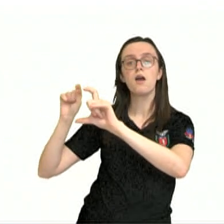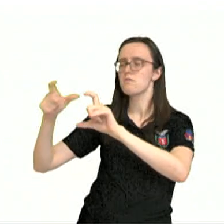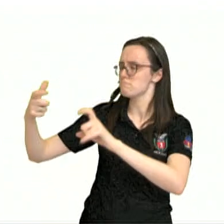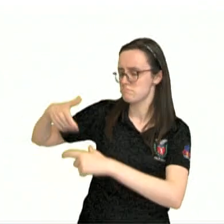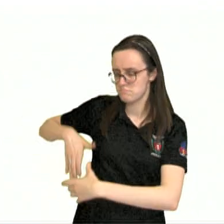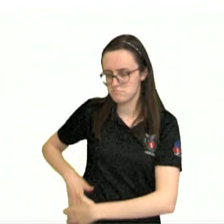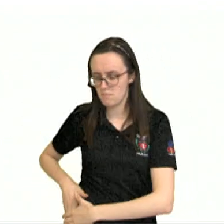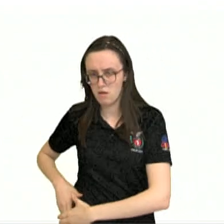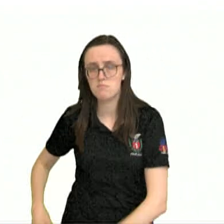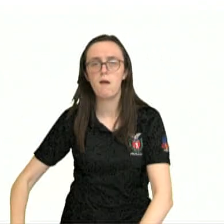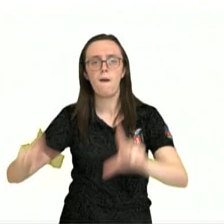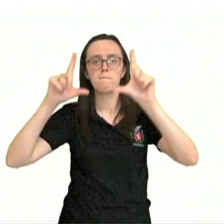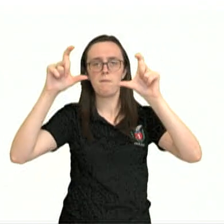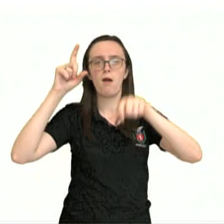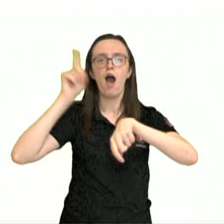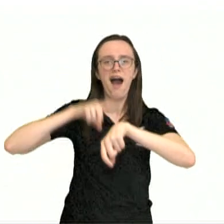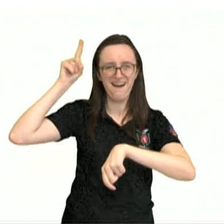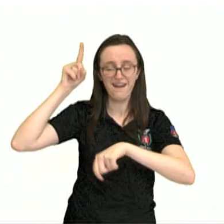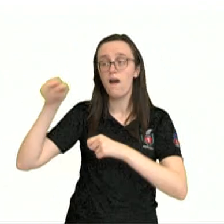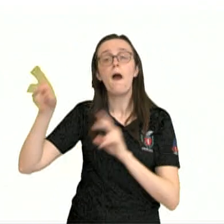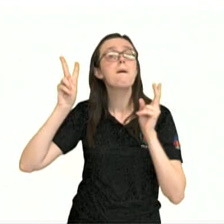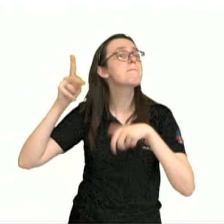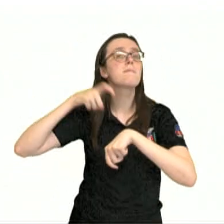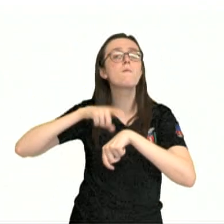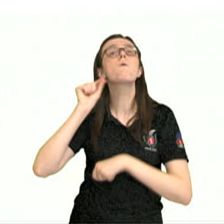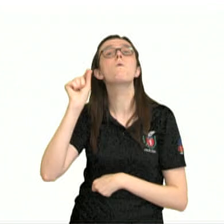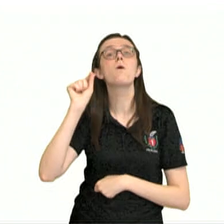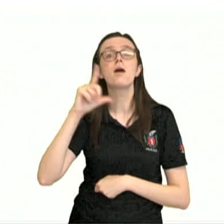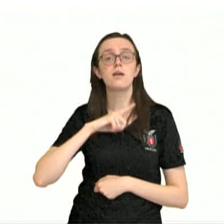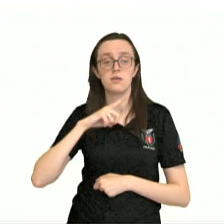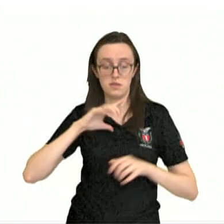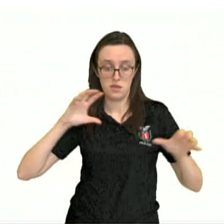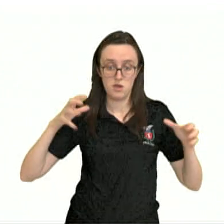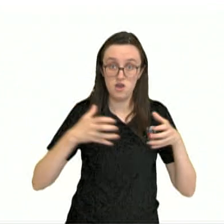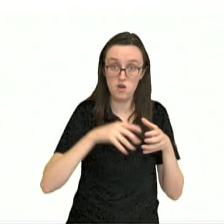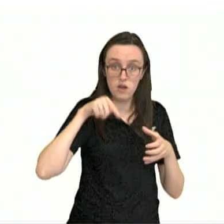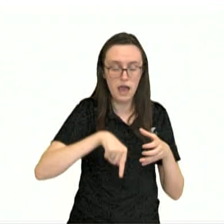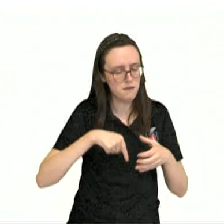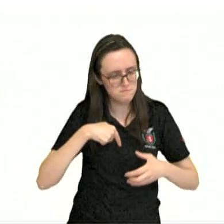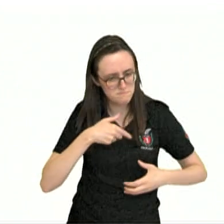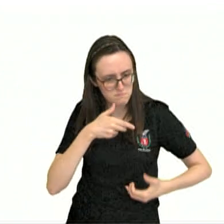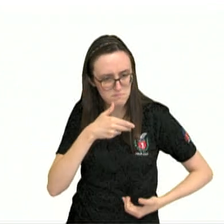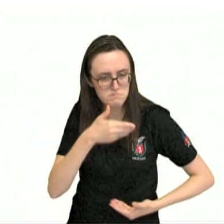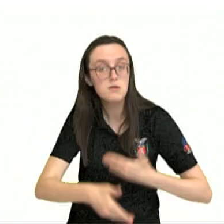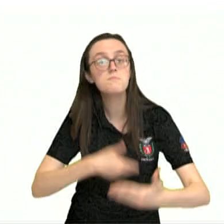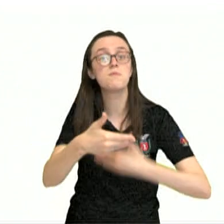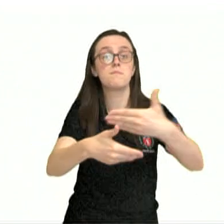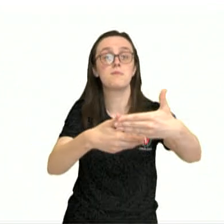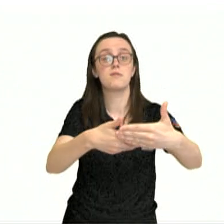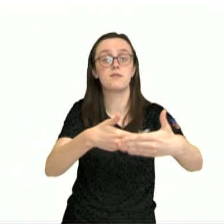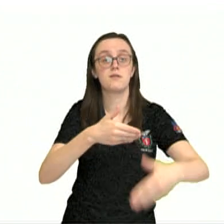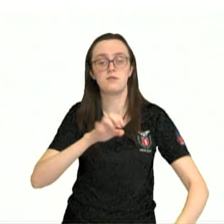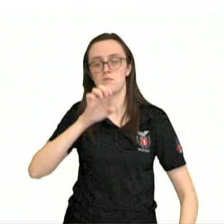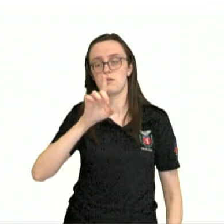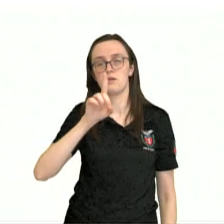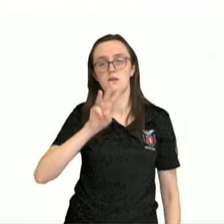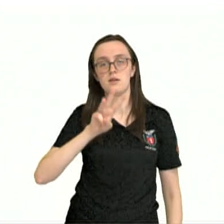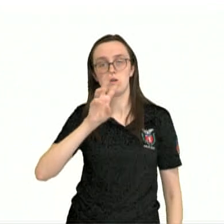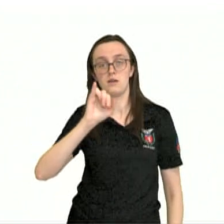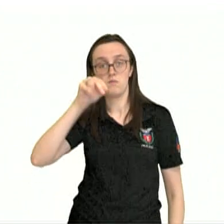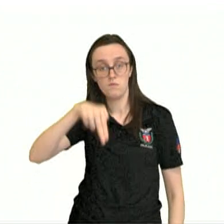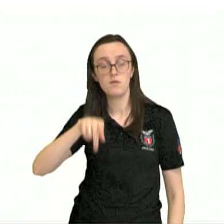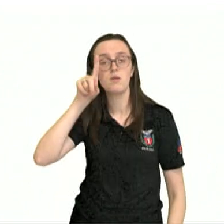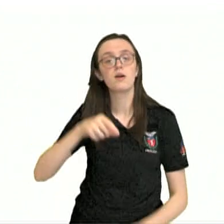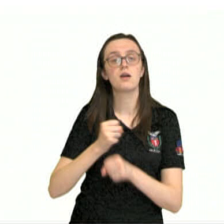e instantânea aconteceu ao mesmo tempo em que o impressionismo se desenvolvia. Pois é, Edwin Land,